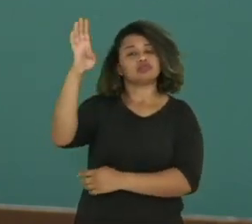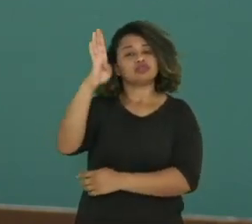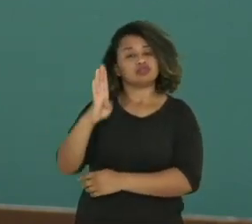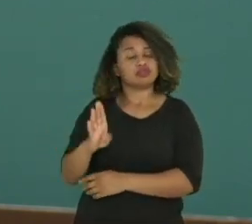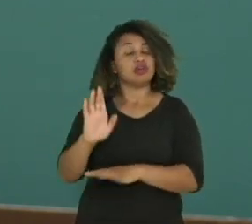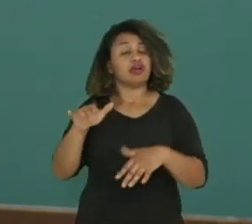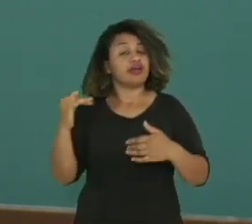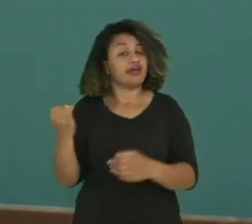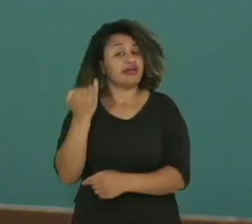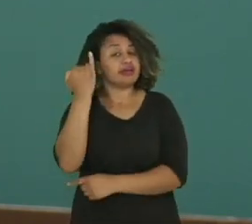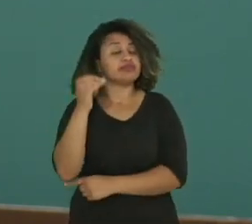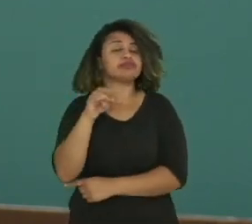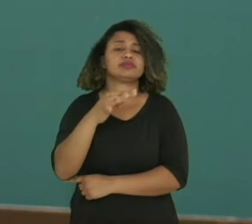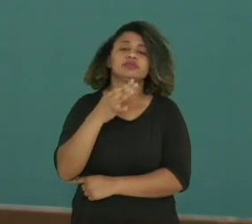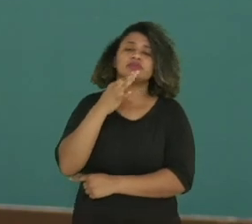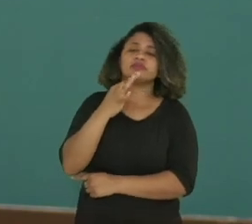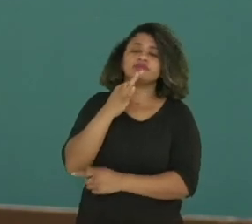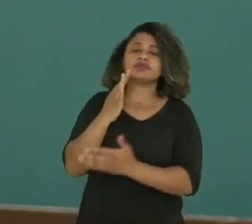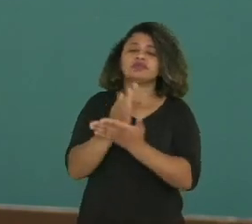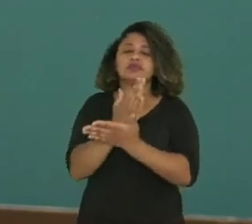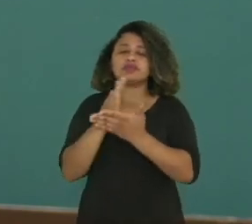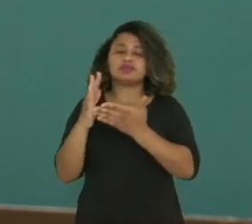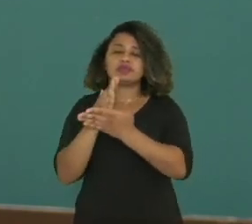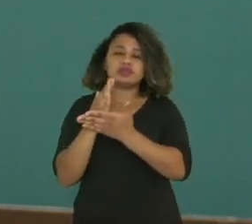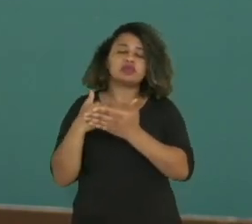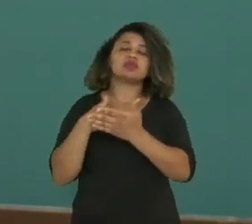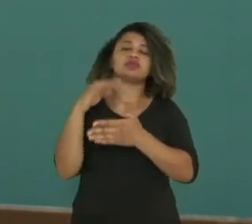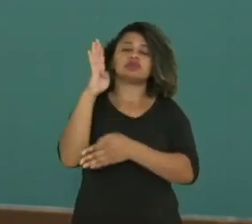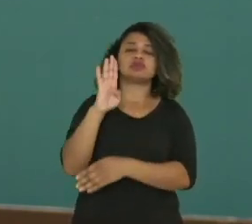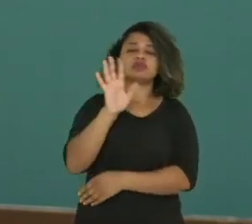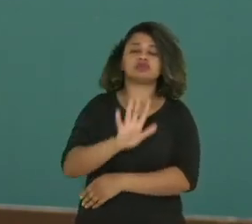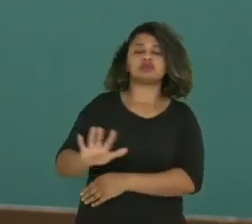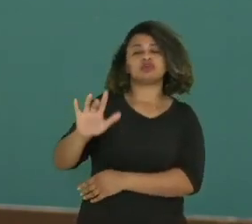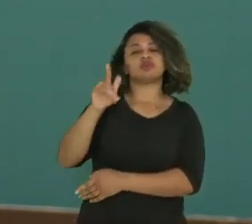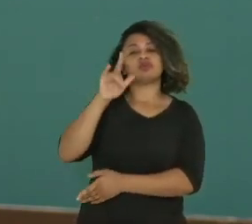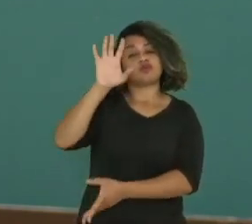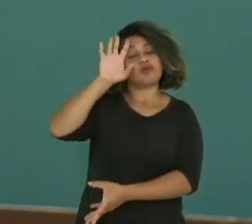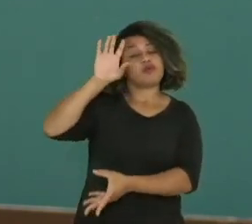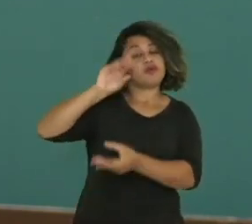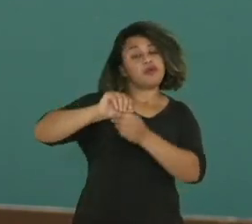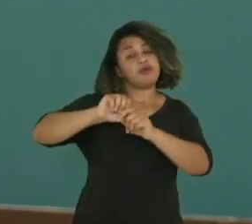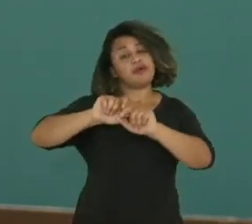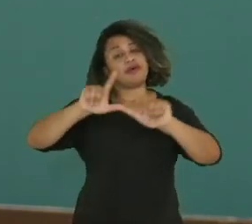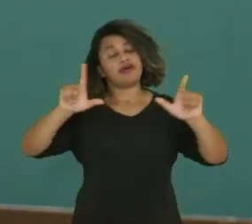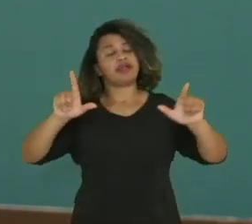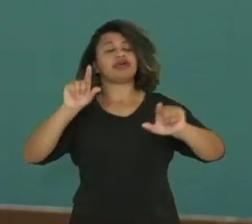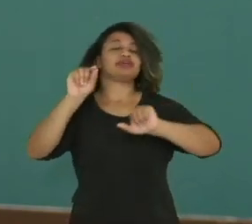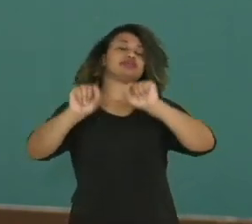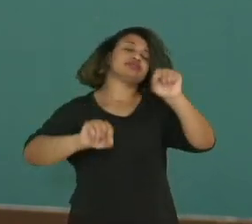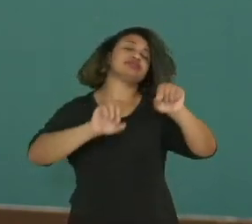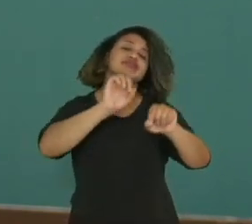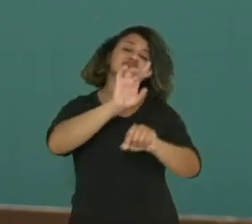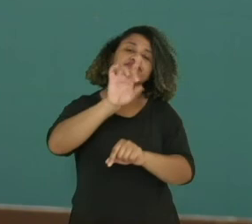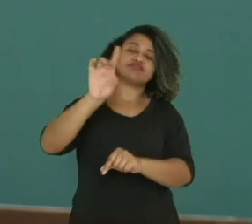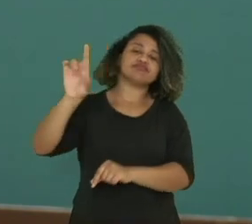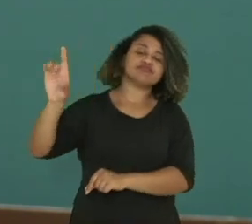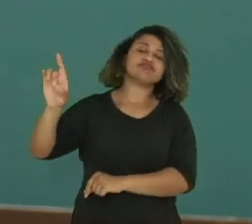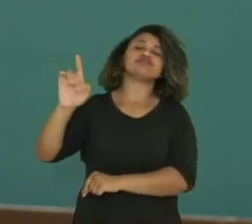Bem importante conhecer essa divisão do Brasil para entender, né, que em cada uma